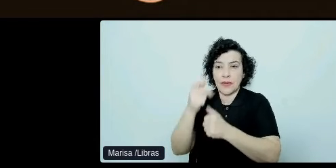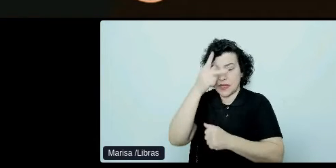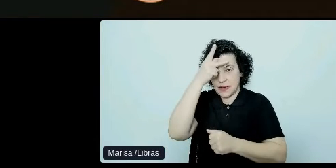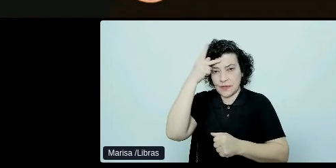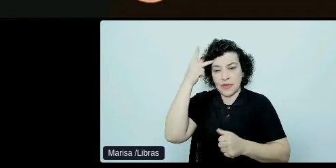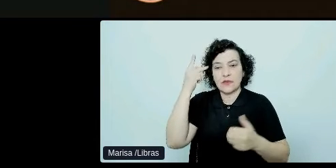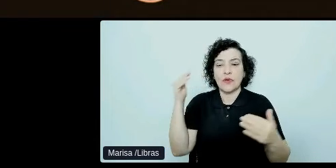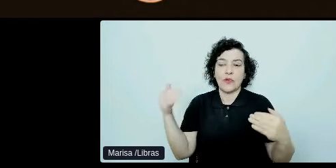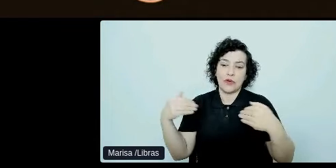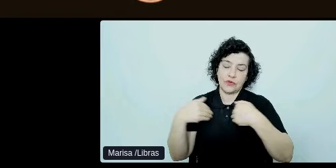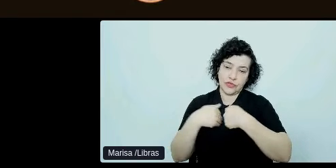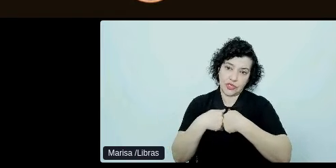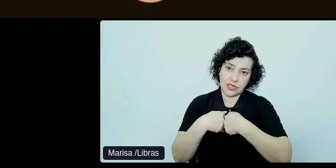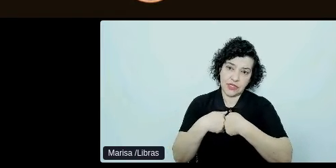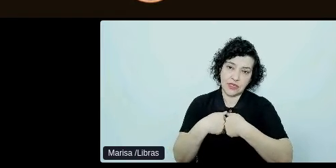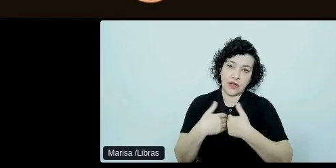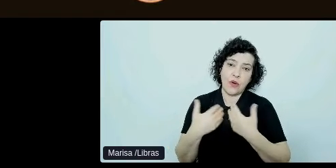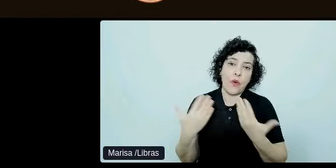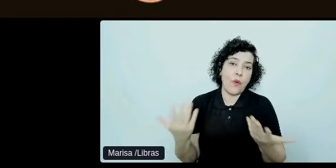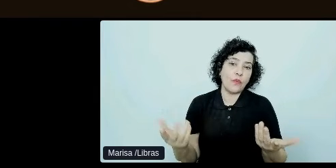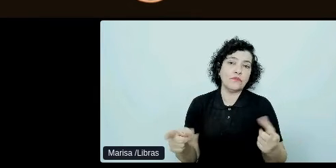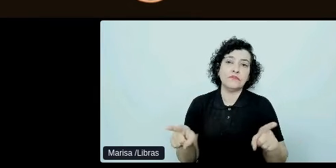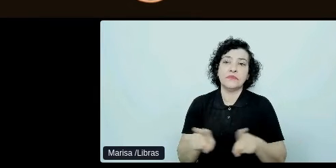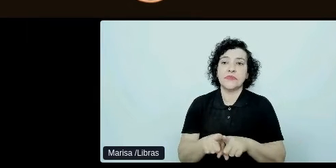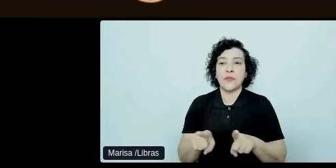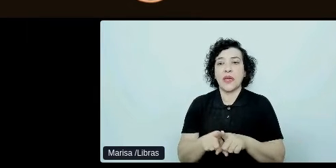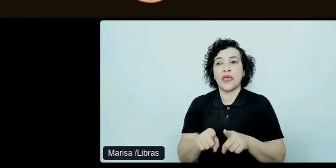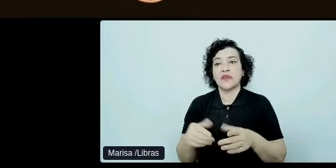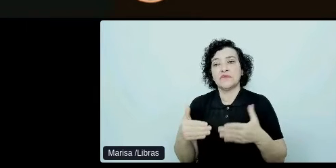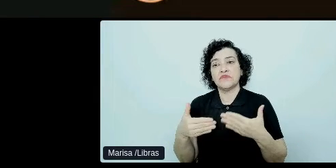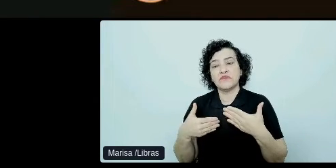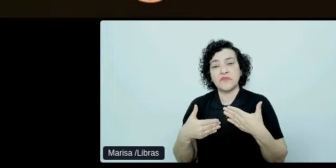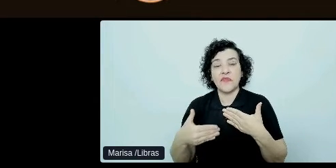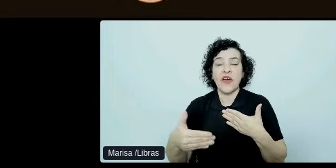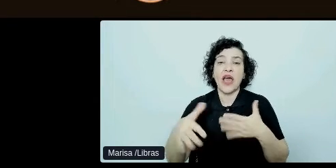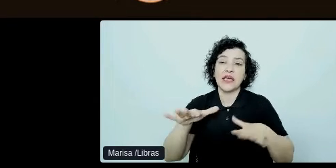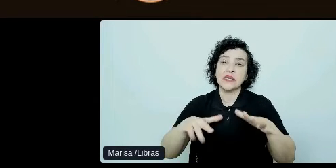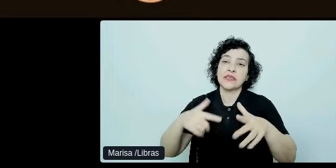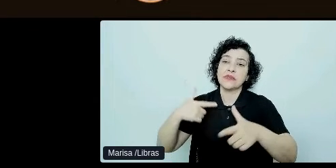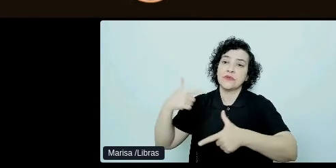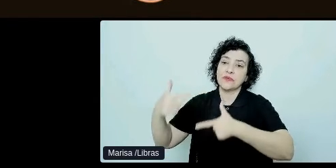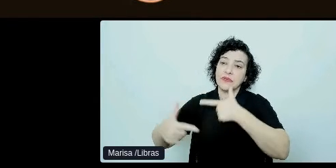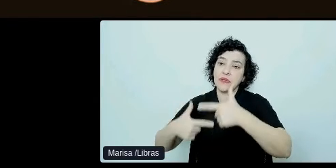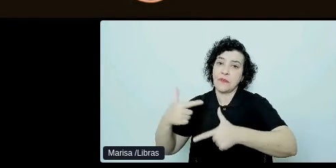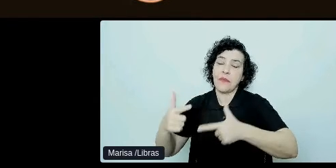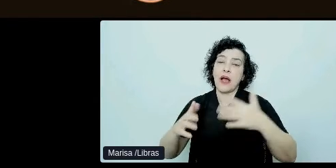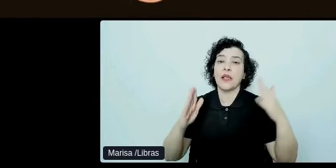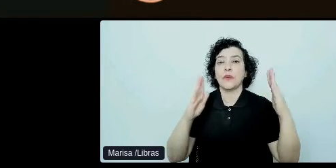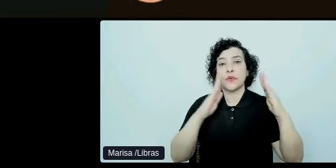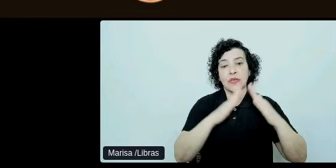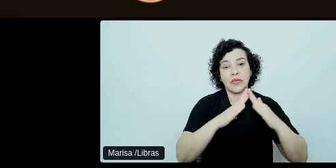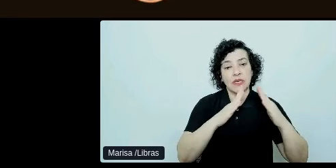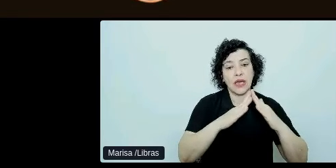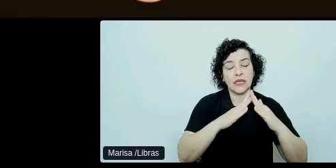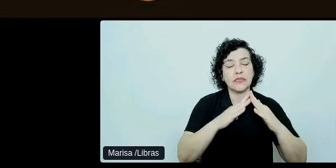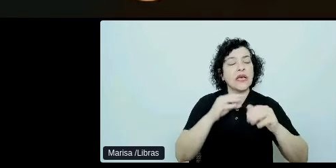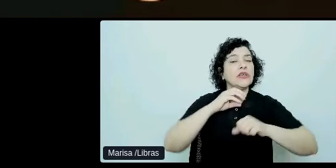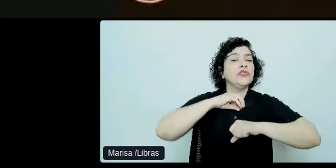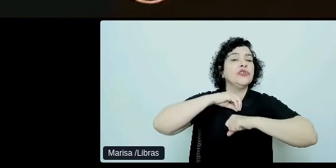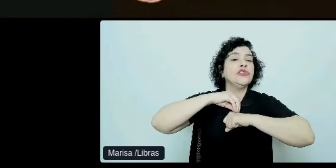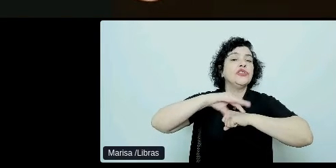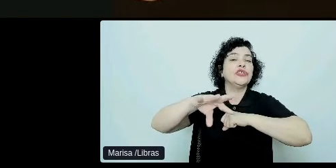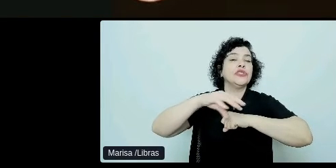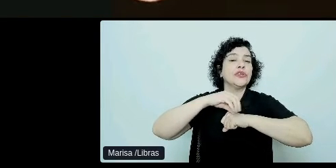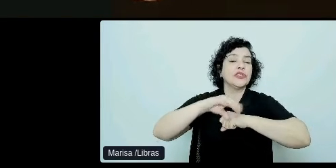convivem com quem é autista ou que vão passar a conviver, às vezes no trabalho, às vezes em casa. Né? O que a gente pode dar de dica